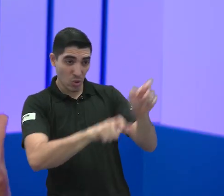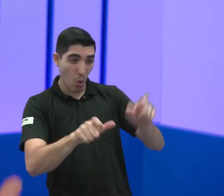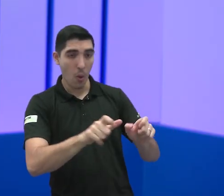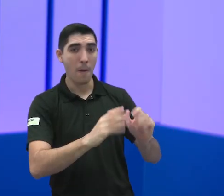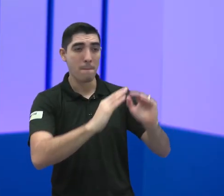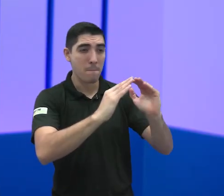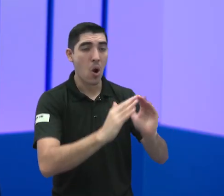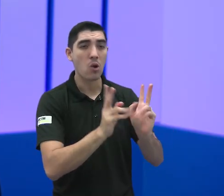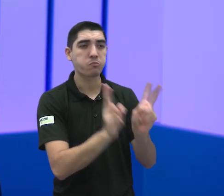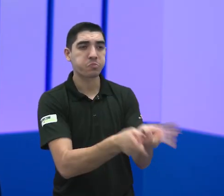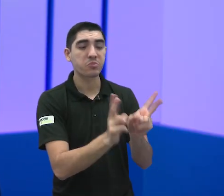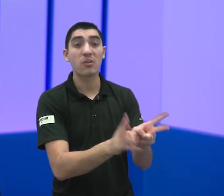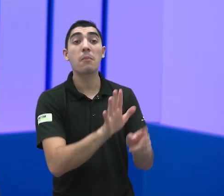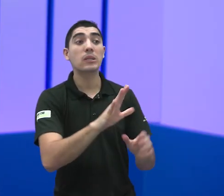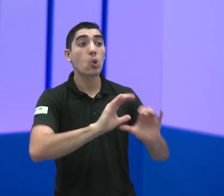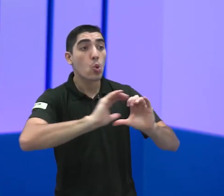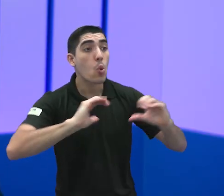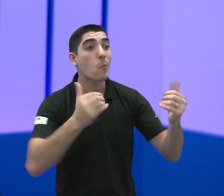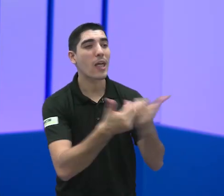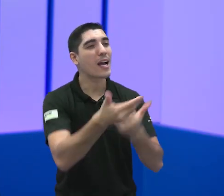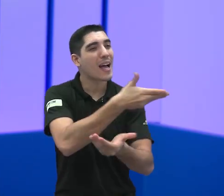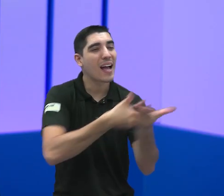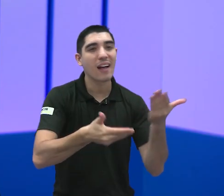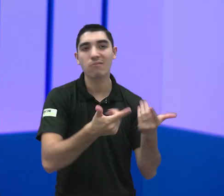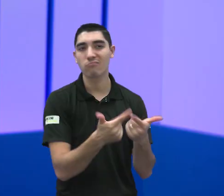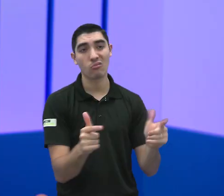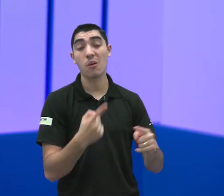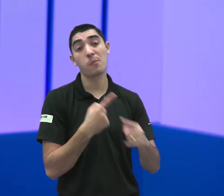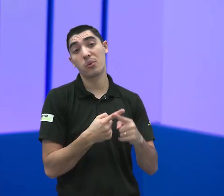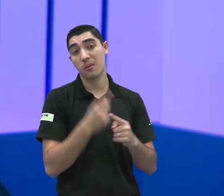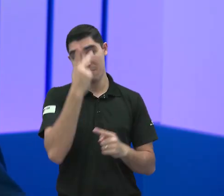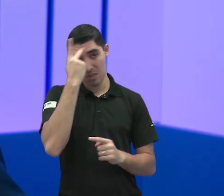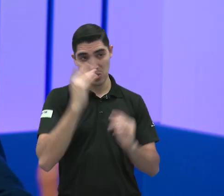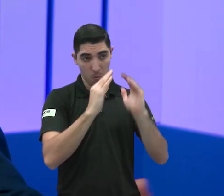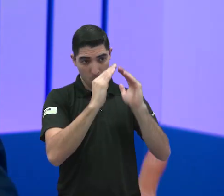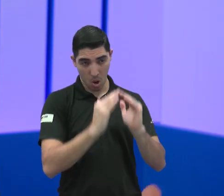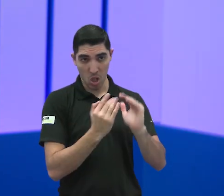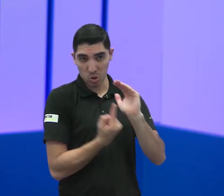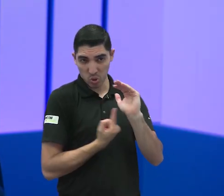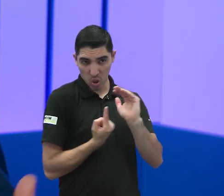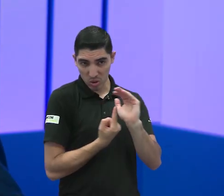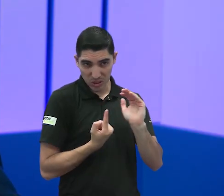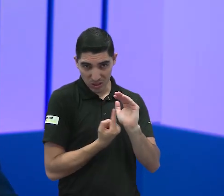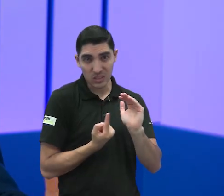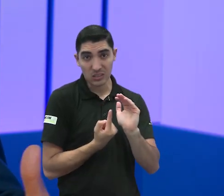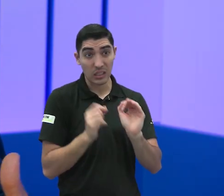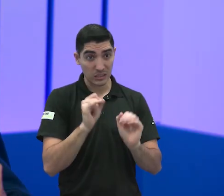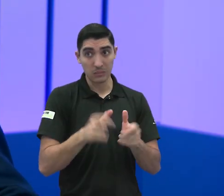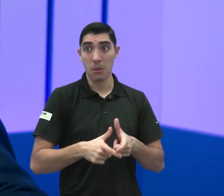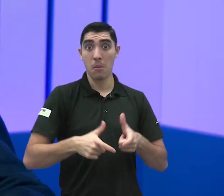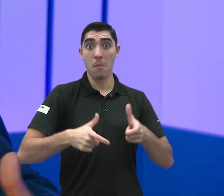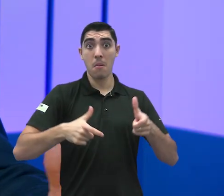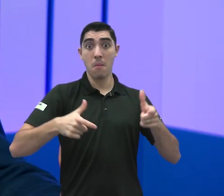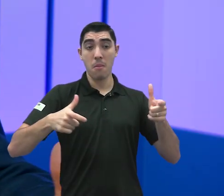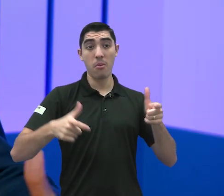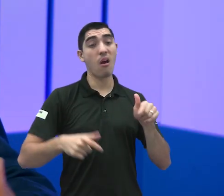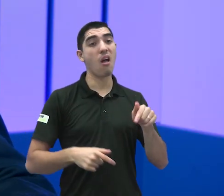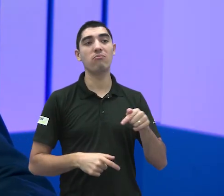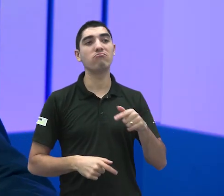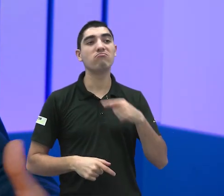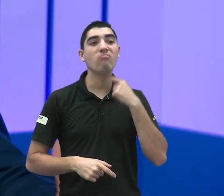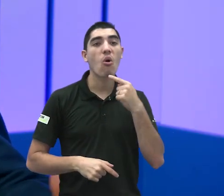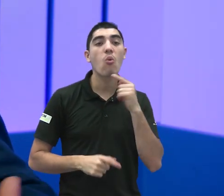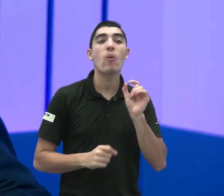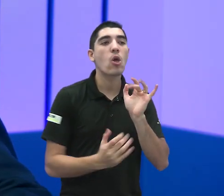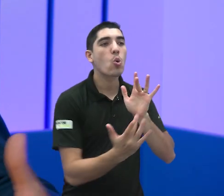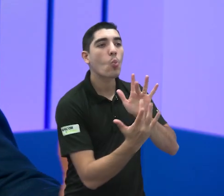uma vida em comunidade, porque a pessoa que mora sozinho e um volume muito grande não tende a formar